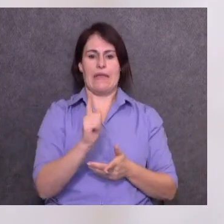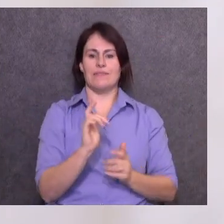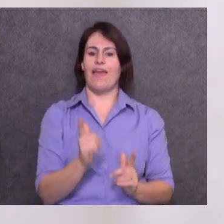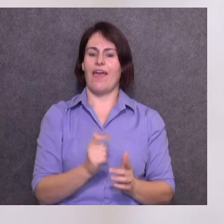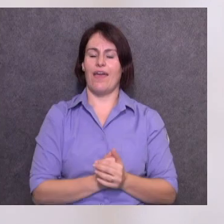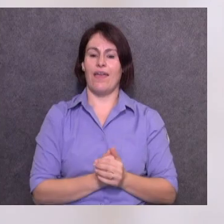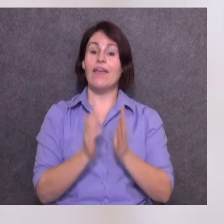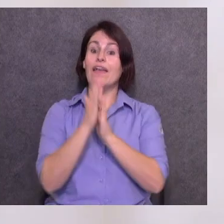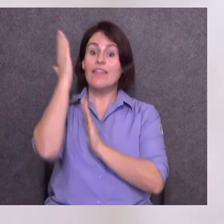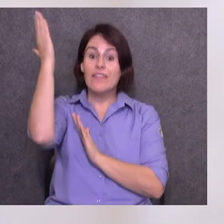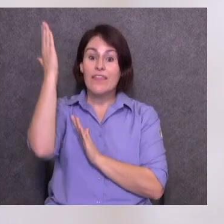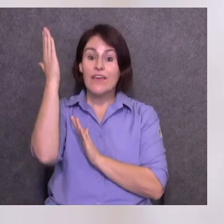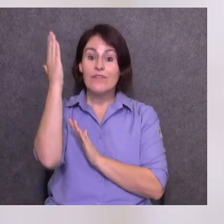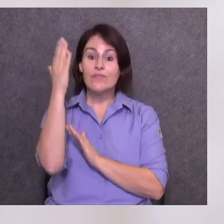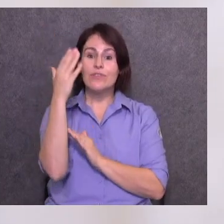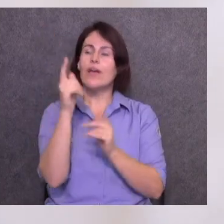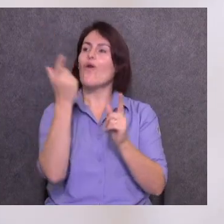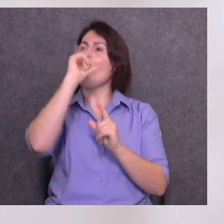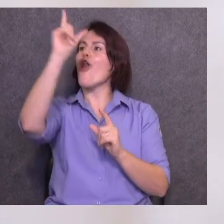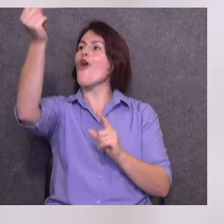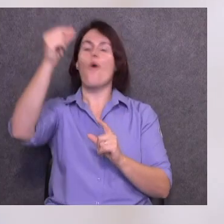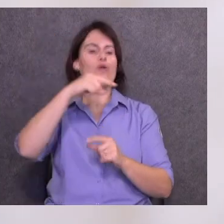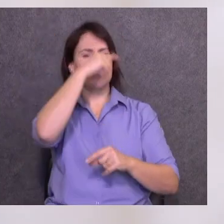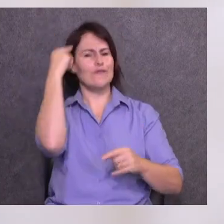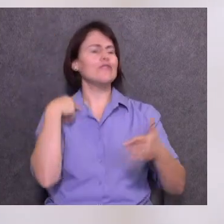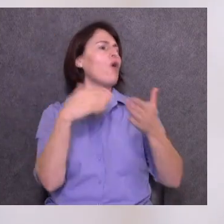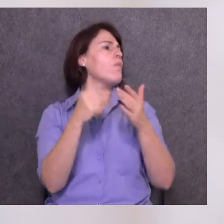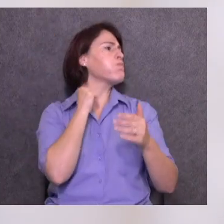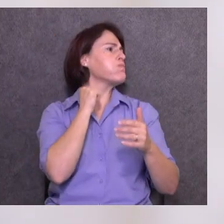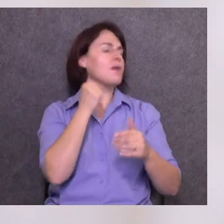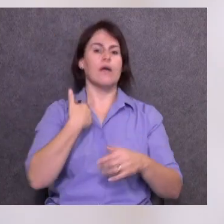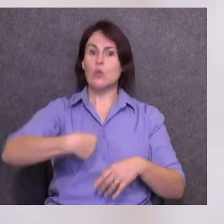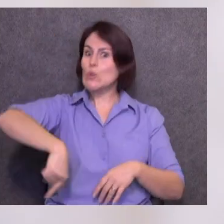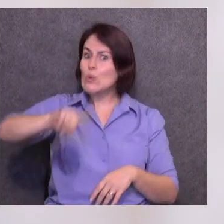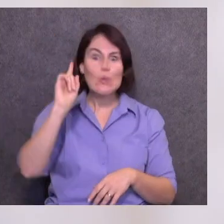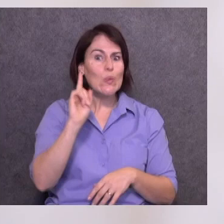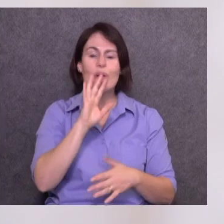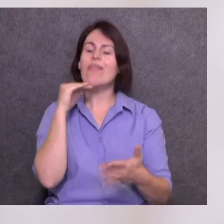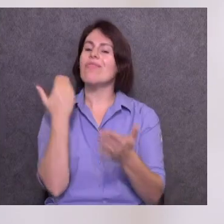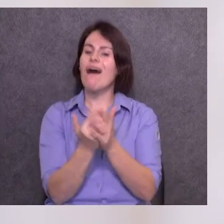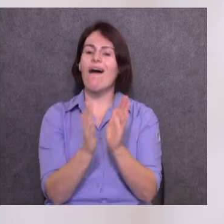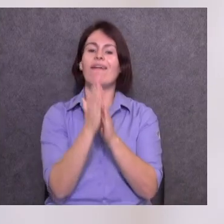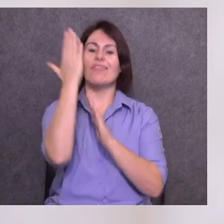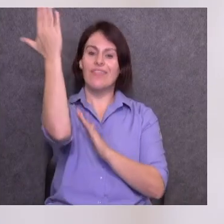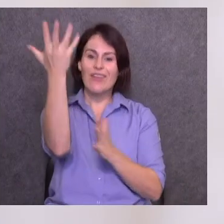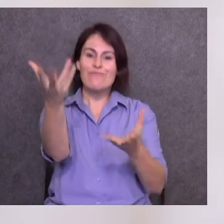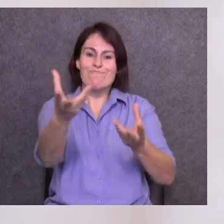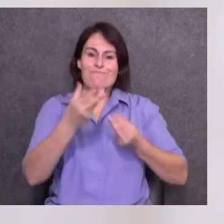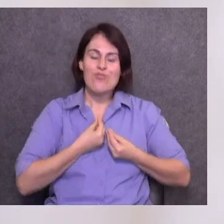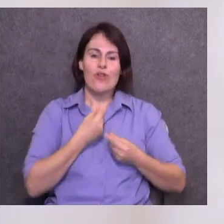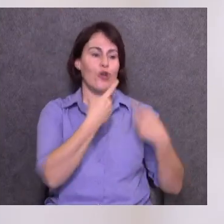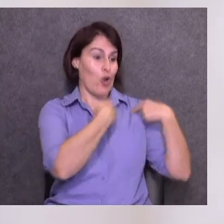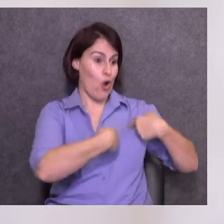Deus não está longe das nossas dificuldades e torna possível que nas nossas